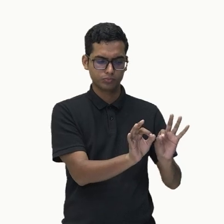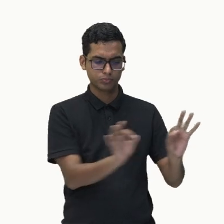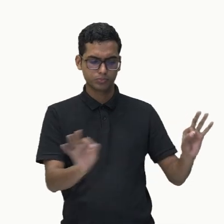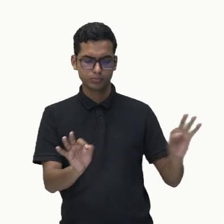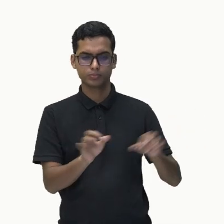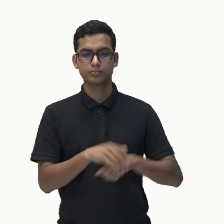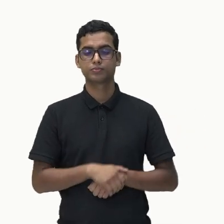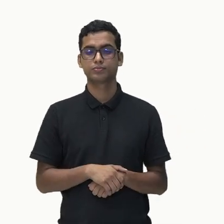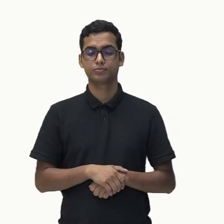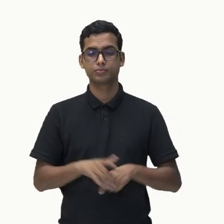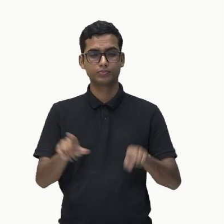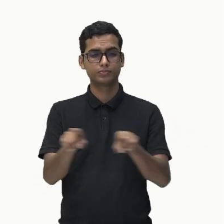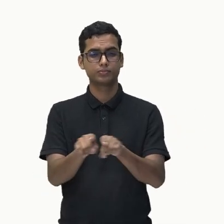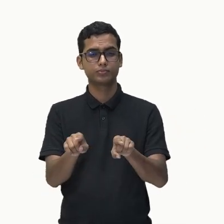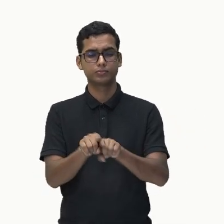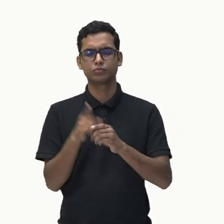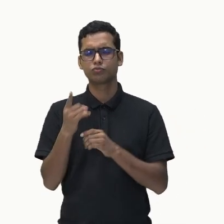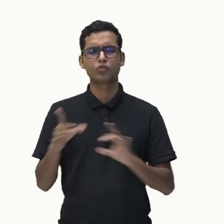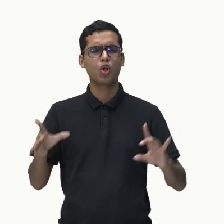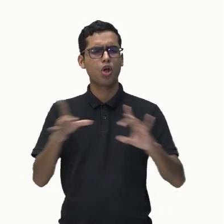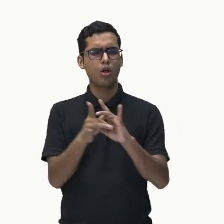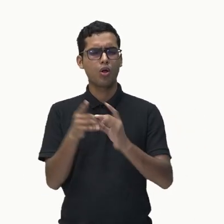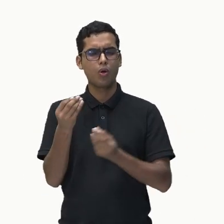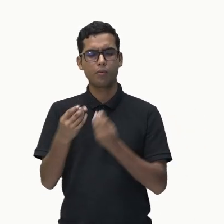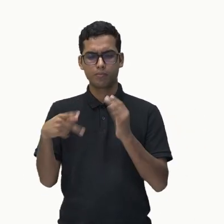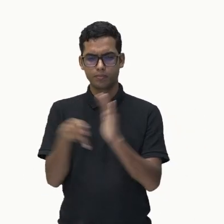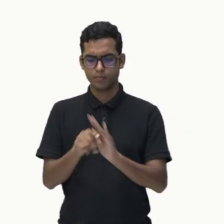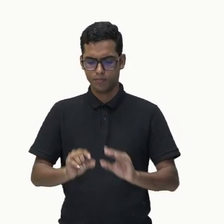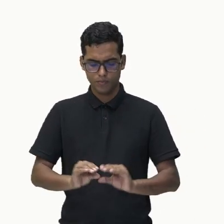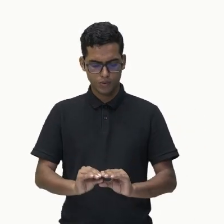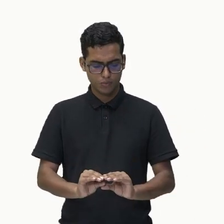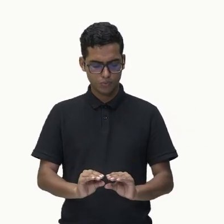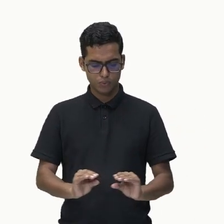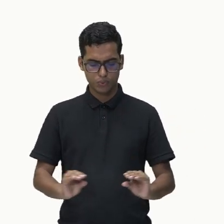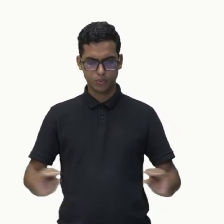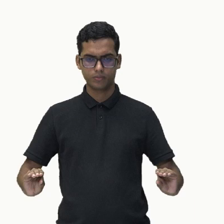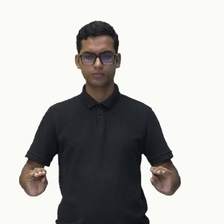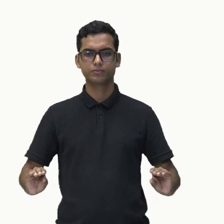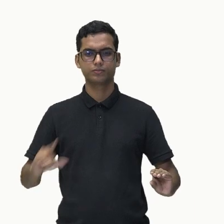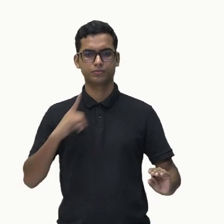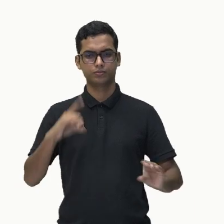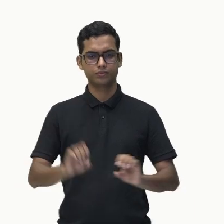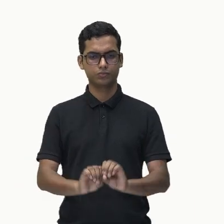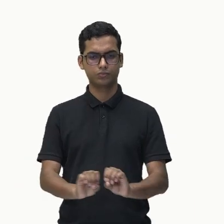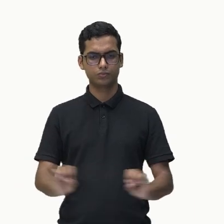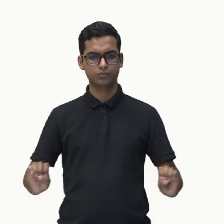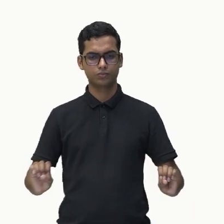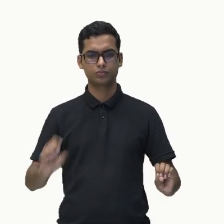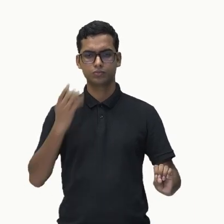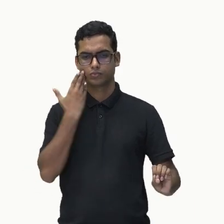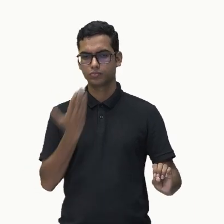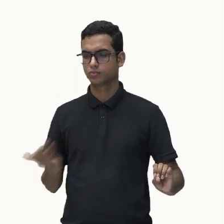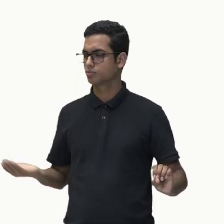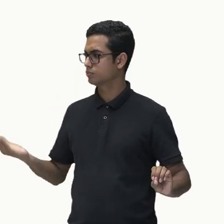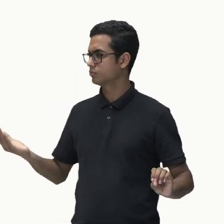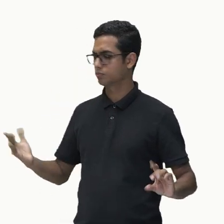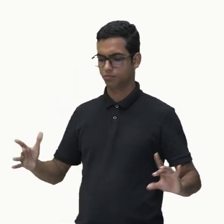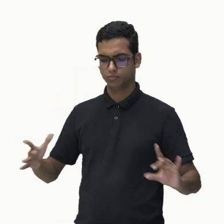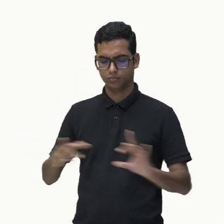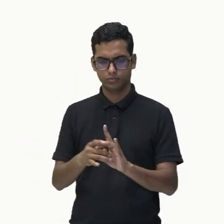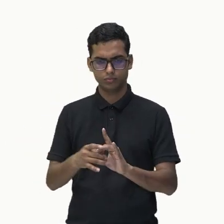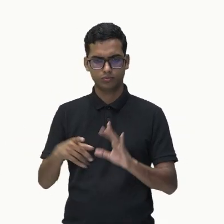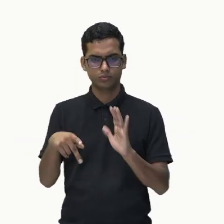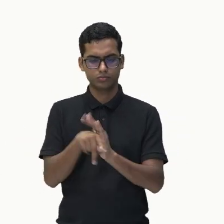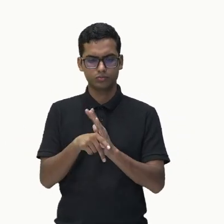Elas estão interligadas entre si por meio de um tubo, né? Elas estão ligadas, olha, tem esse tubo aqui ligando, né? Elas estão